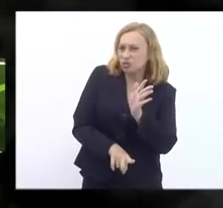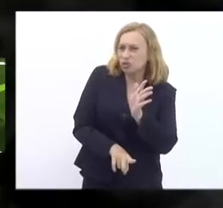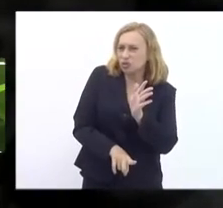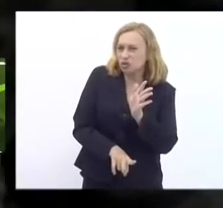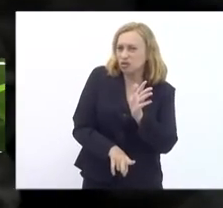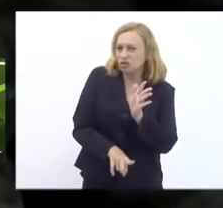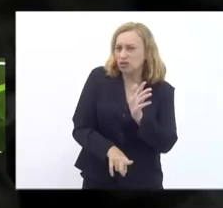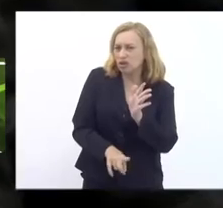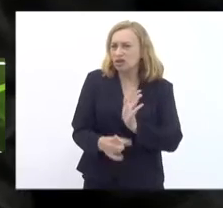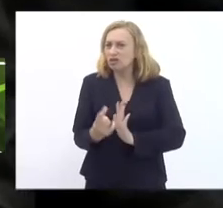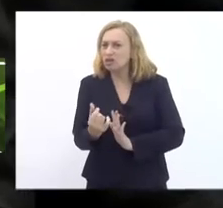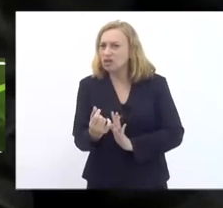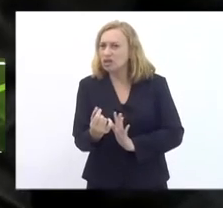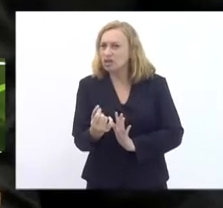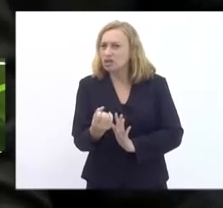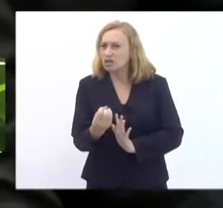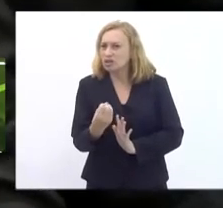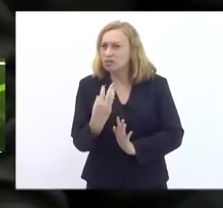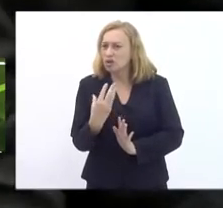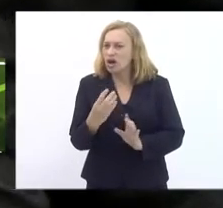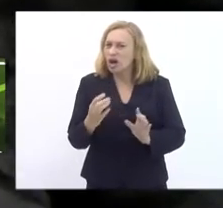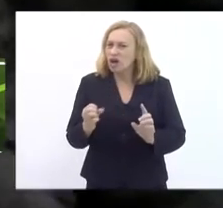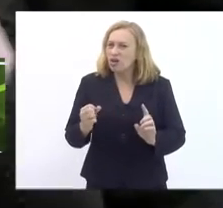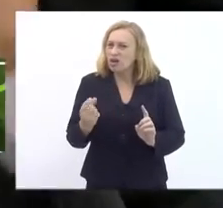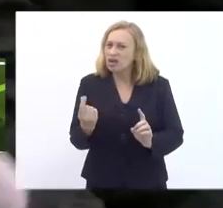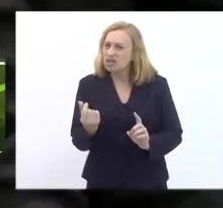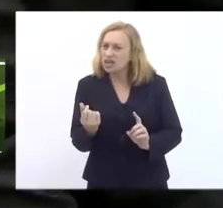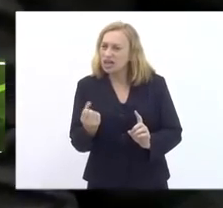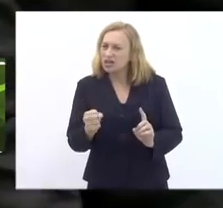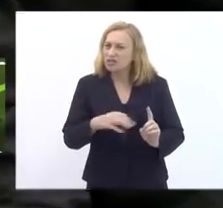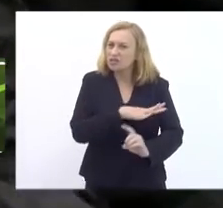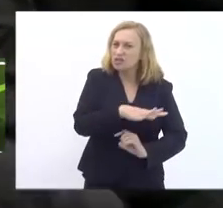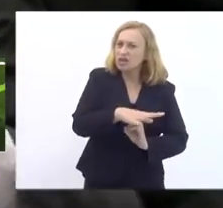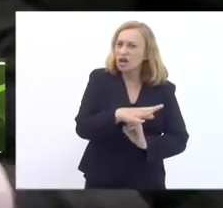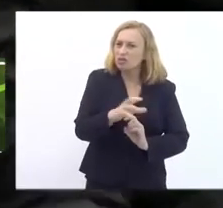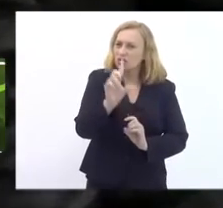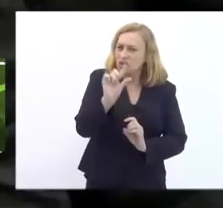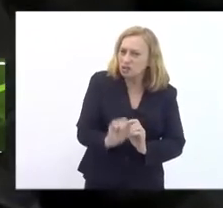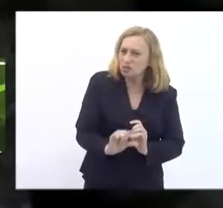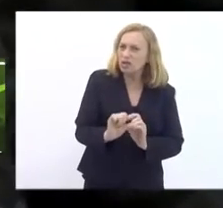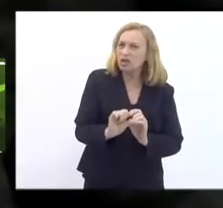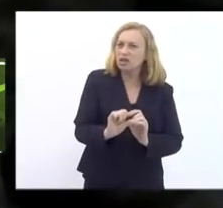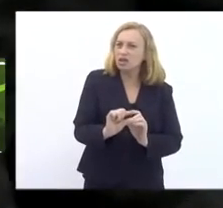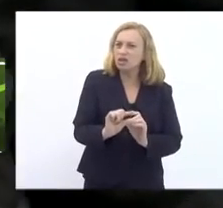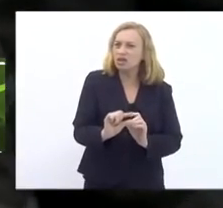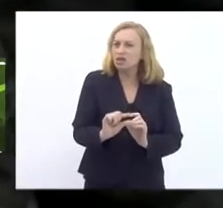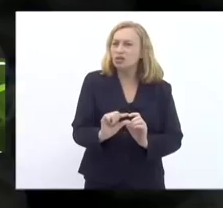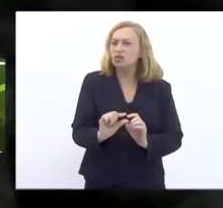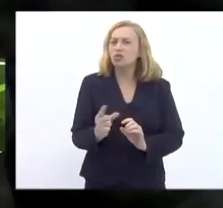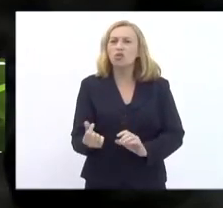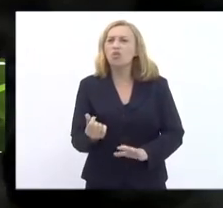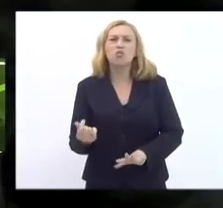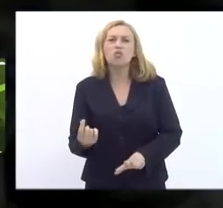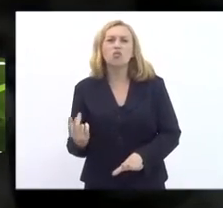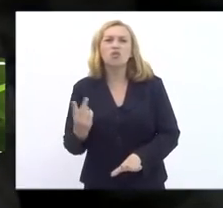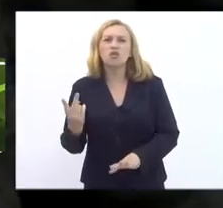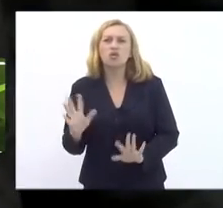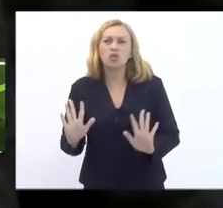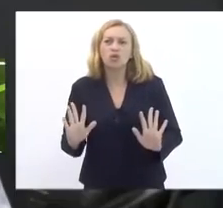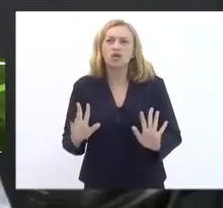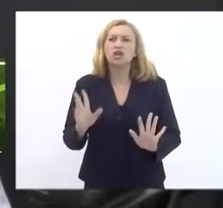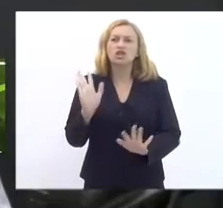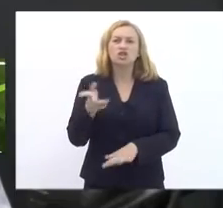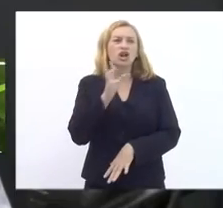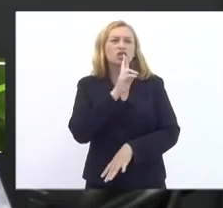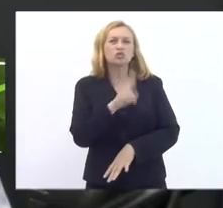cheia. A tarifa social ferroviária, não sei se seria abaixo, realmente aquém desse valor. Ela respondeu,